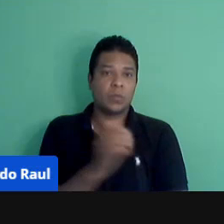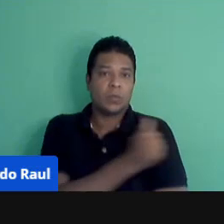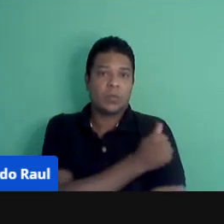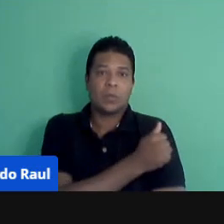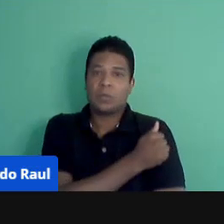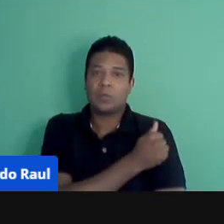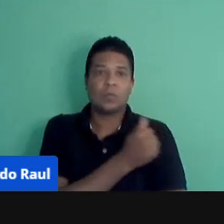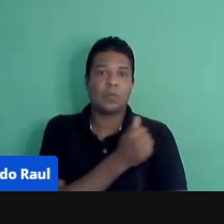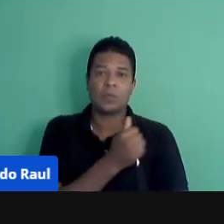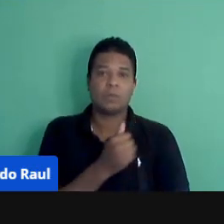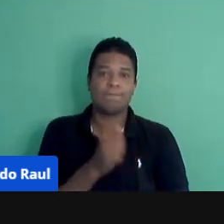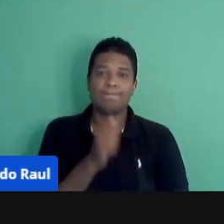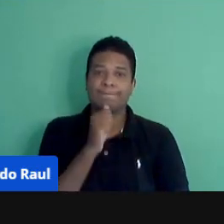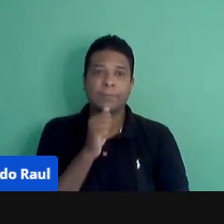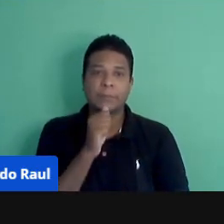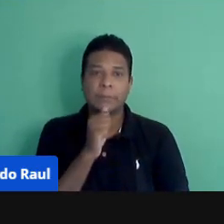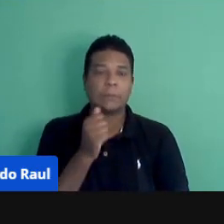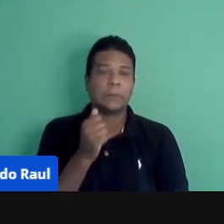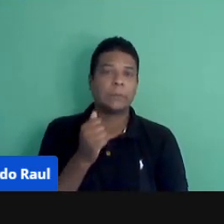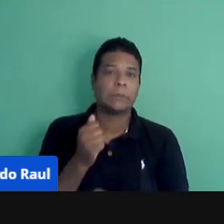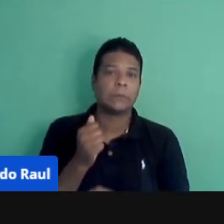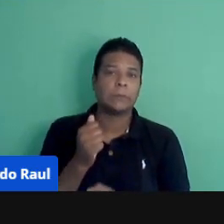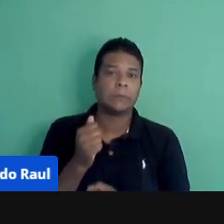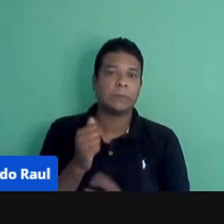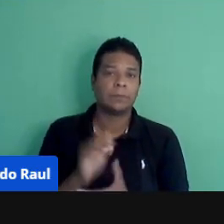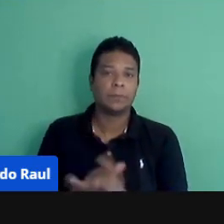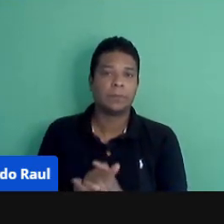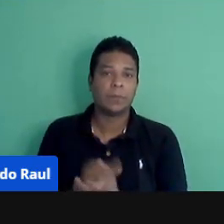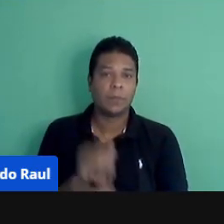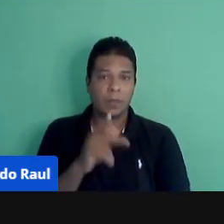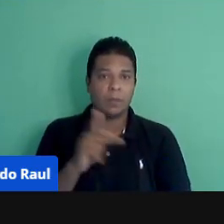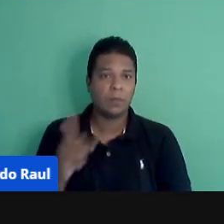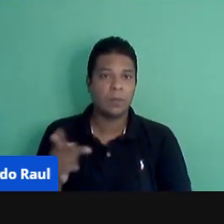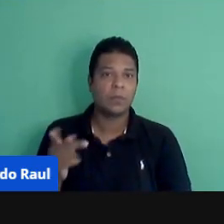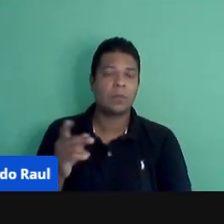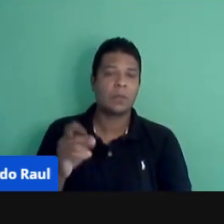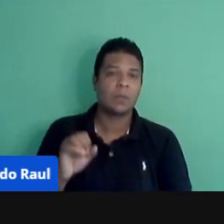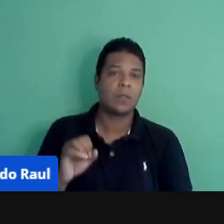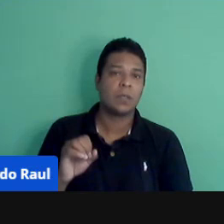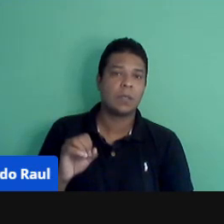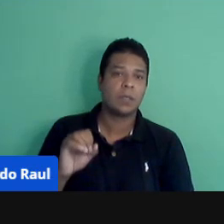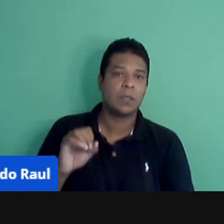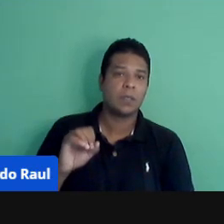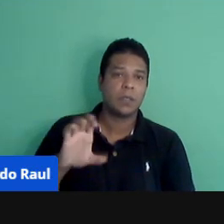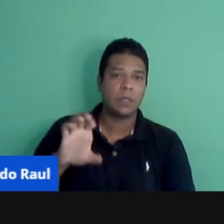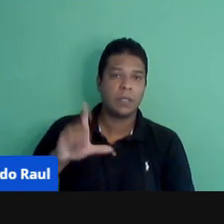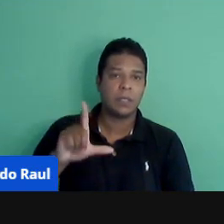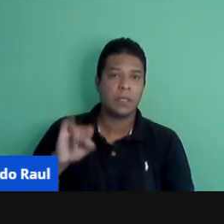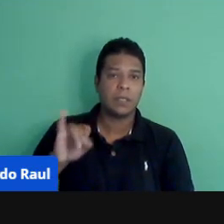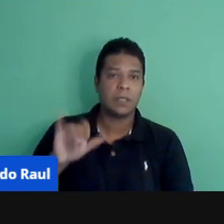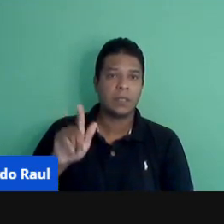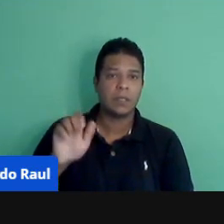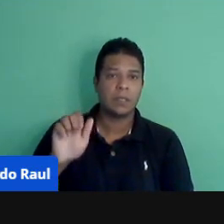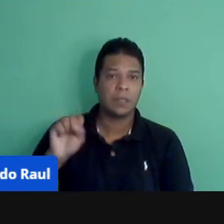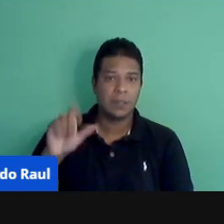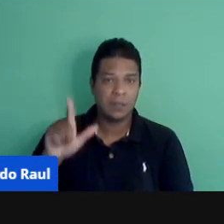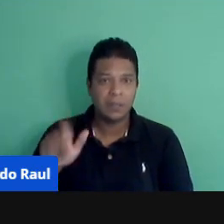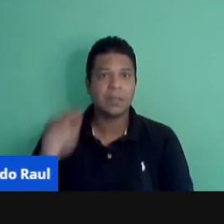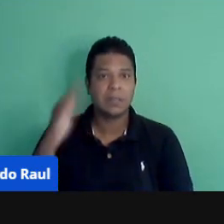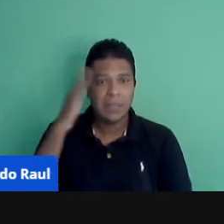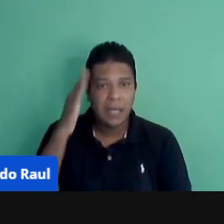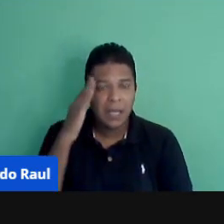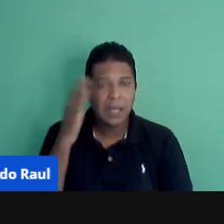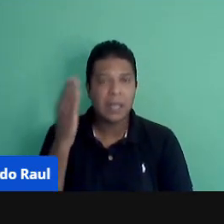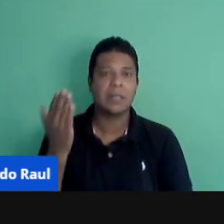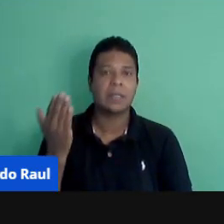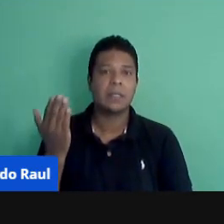atingir. Eu sei que eu, como professora, a professora Elisângela, vocês que estão nos ouvindo, é uma grande inquietude, né,